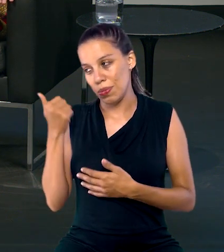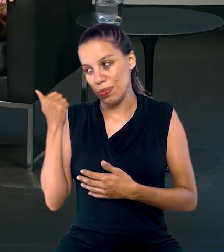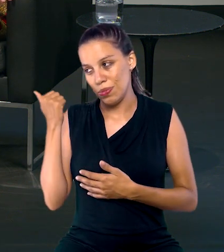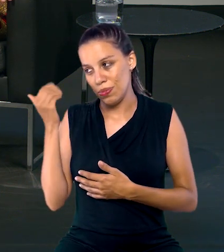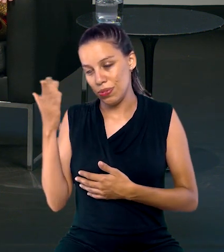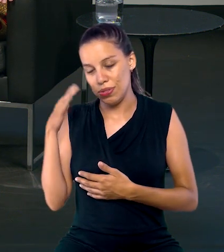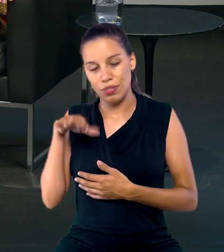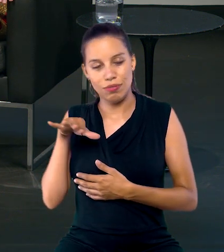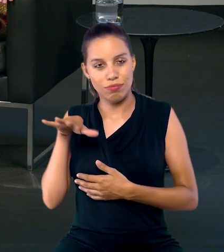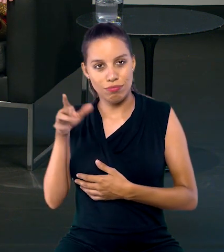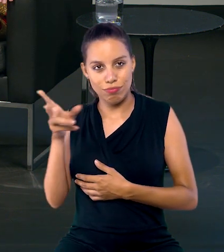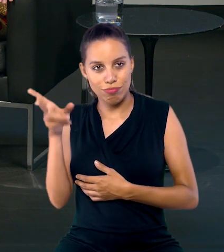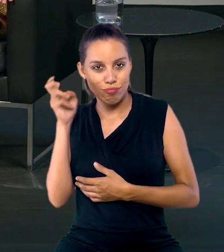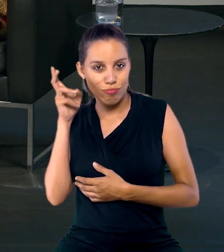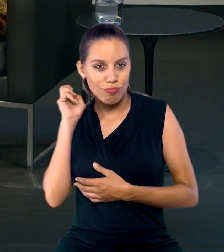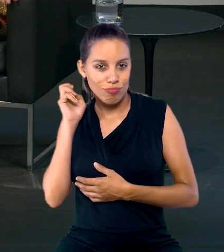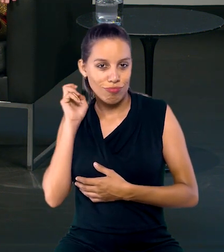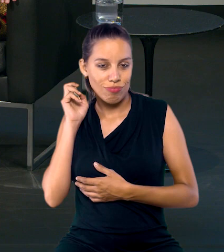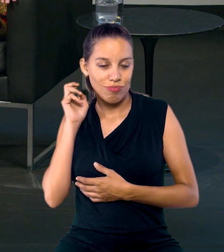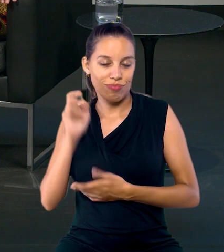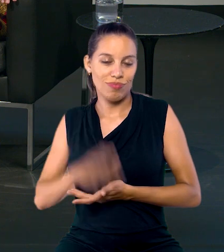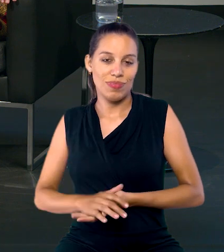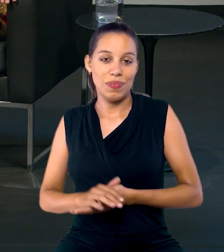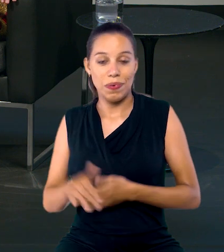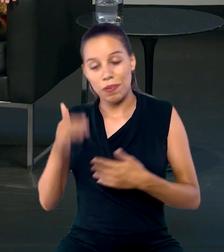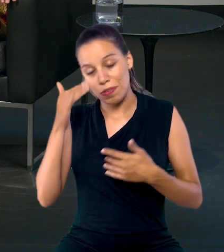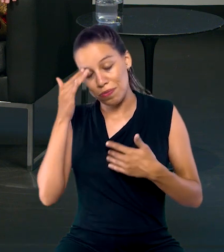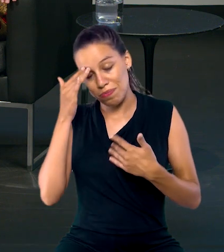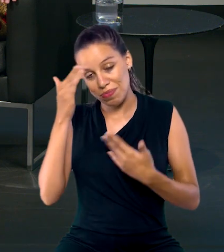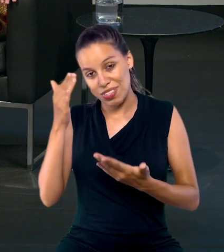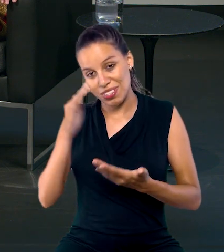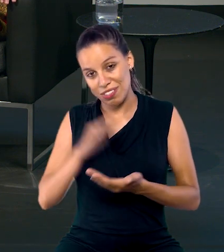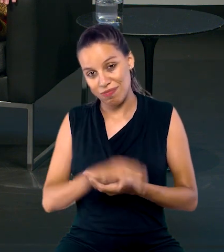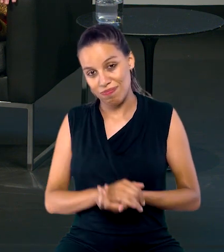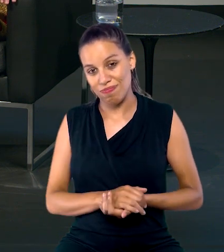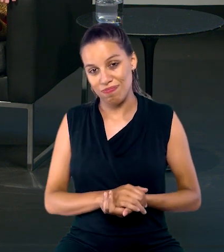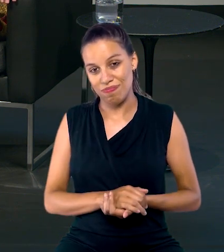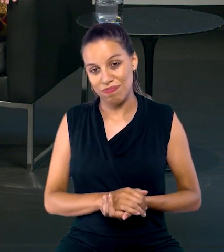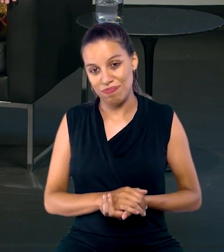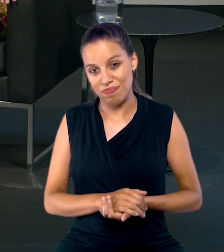te ouvir, te escutar, que é muito mais do que ouvir, né? Muito obrigada.